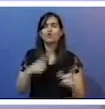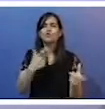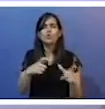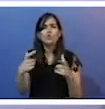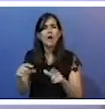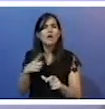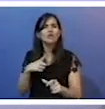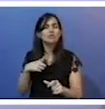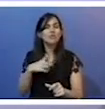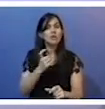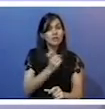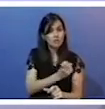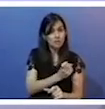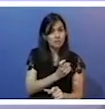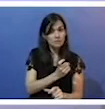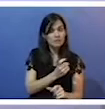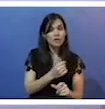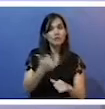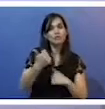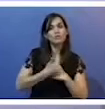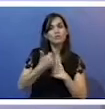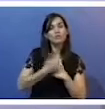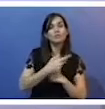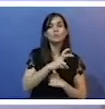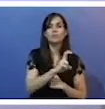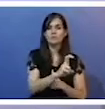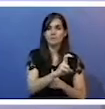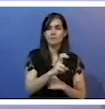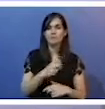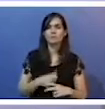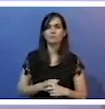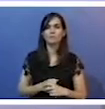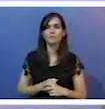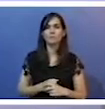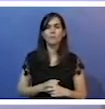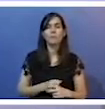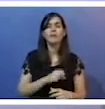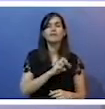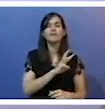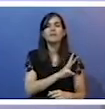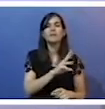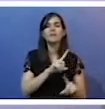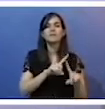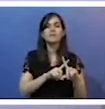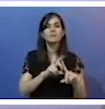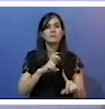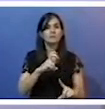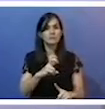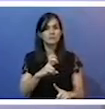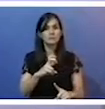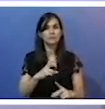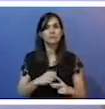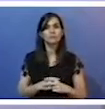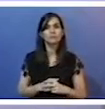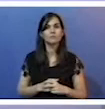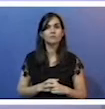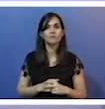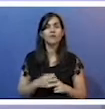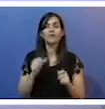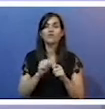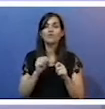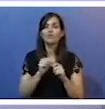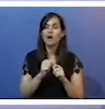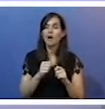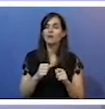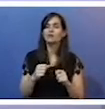for x eu vou colocar o número 5 tá na hora 3x com 35 se faz a